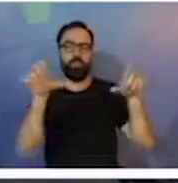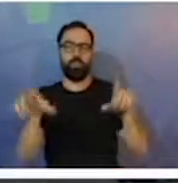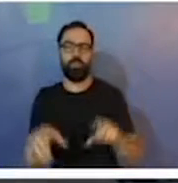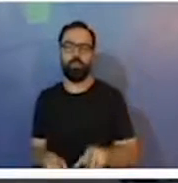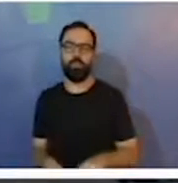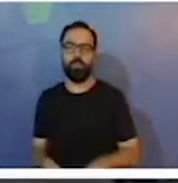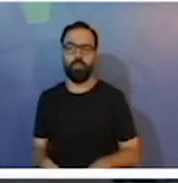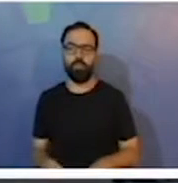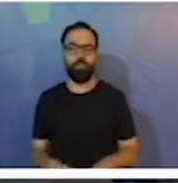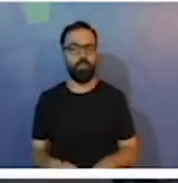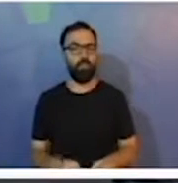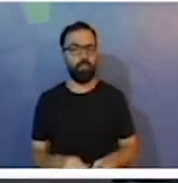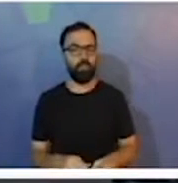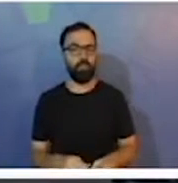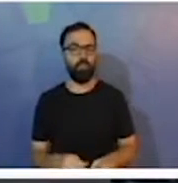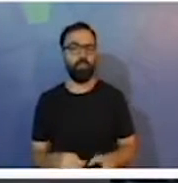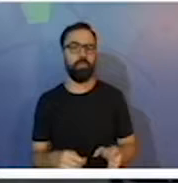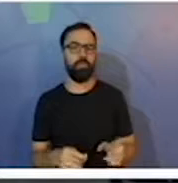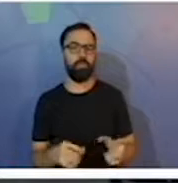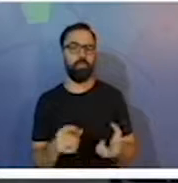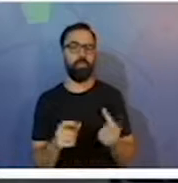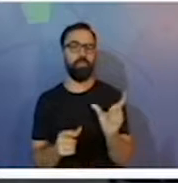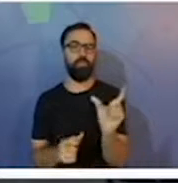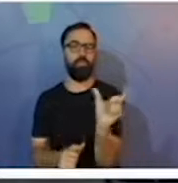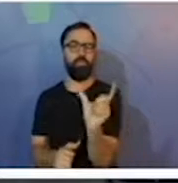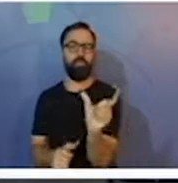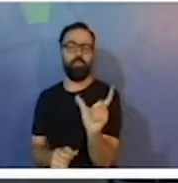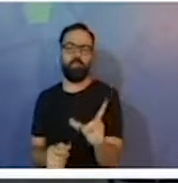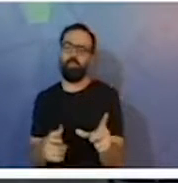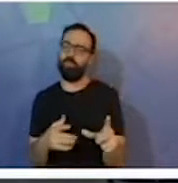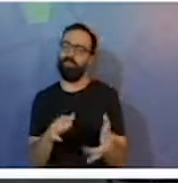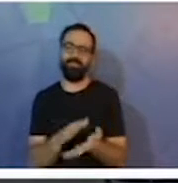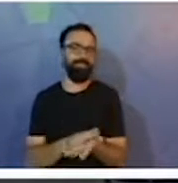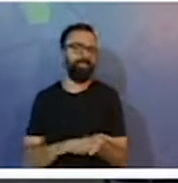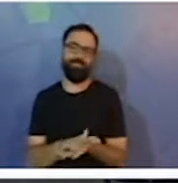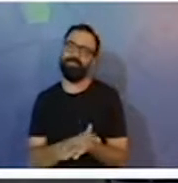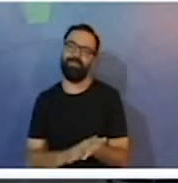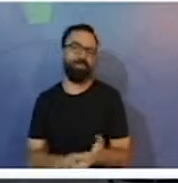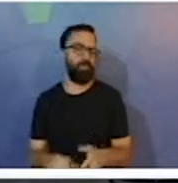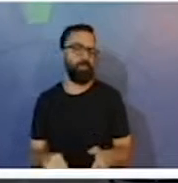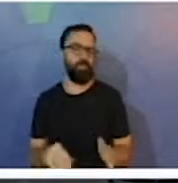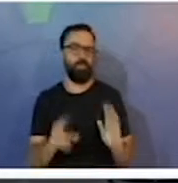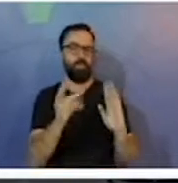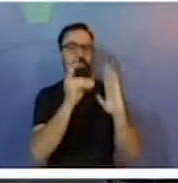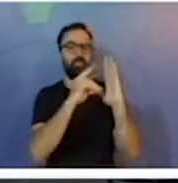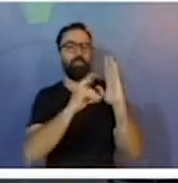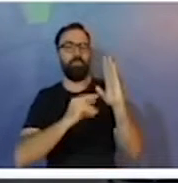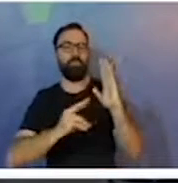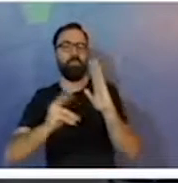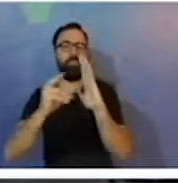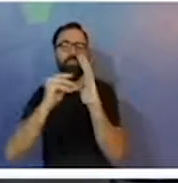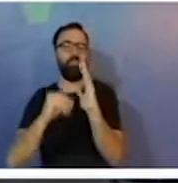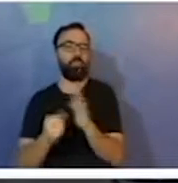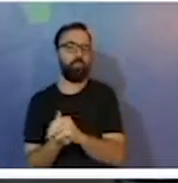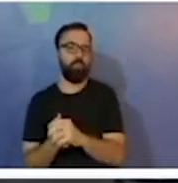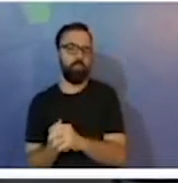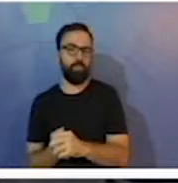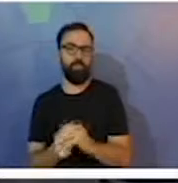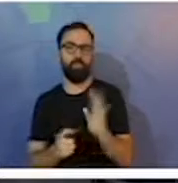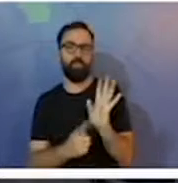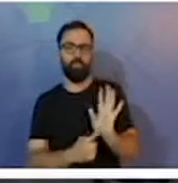vemos nas ruas nem sempre tem palavras mas só pelos desenhos só pelos gráficos